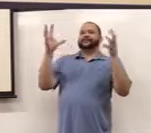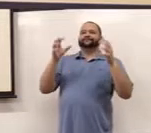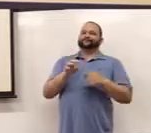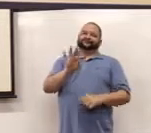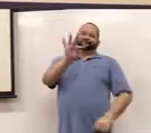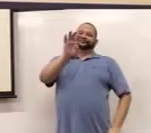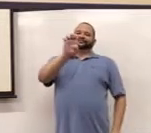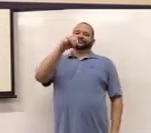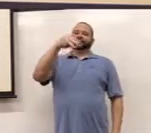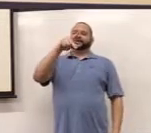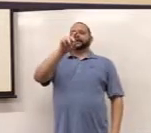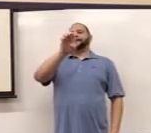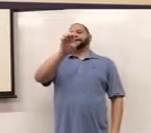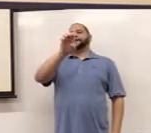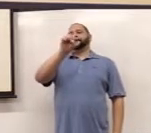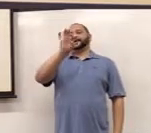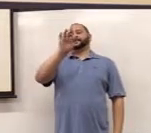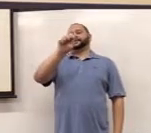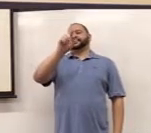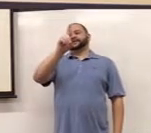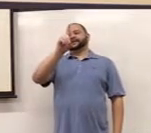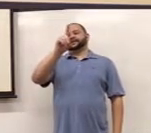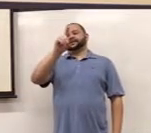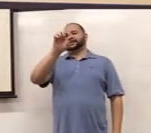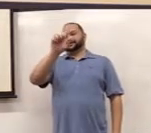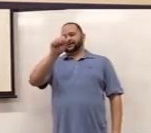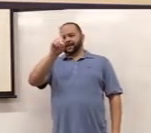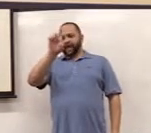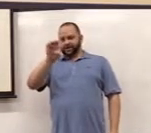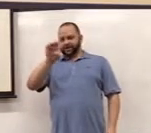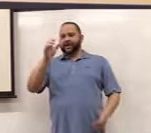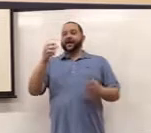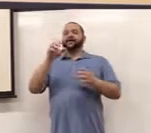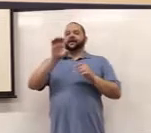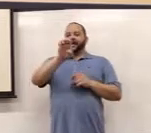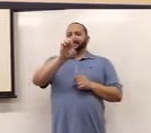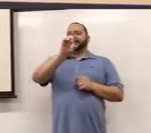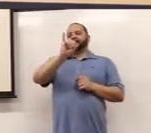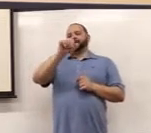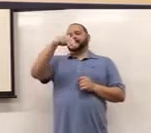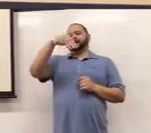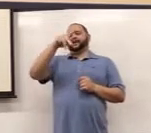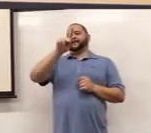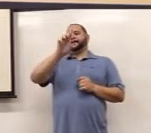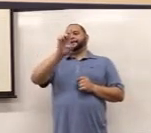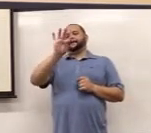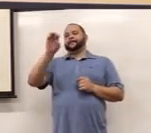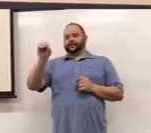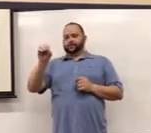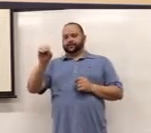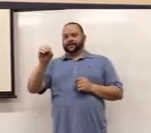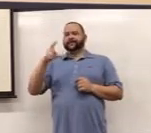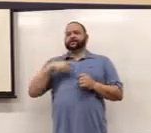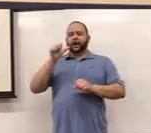período, a gente está saindo do período clássico, do classicismo, e entrando no período do romantismo. A gente está exatamente